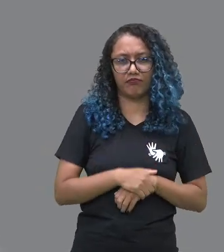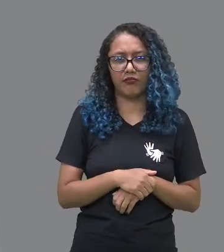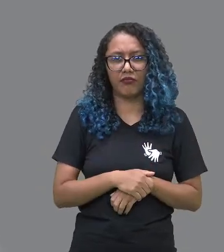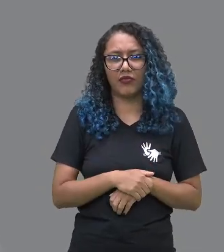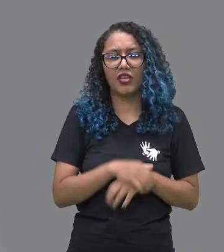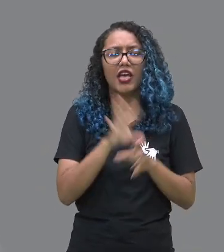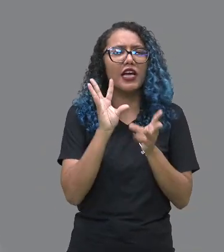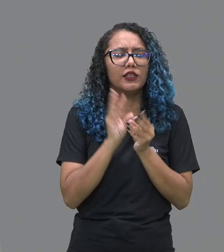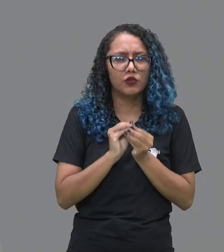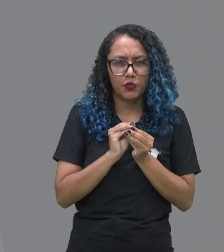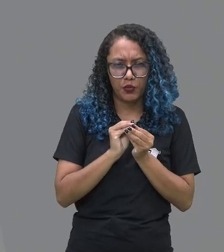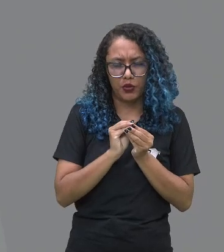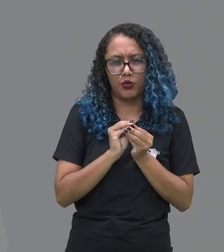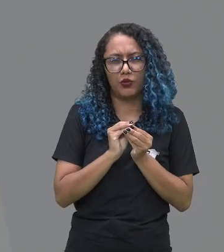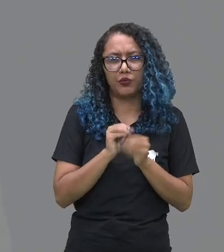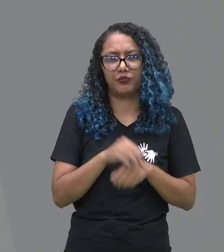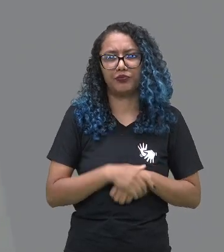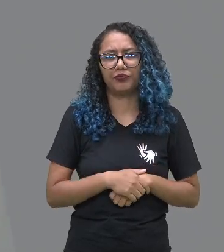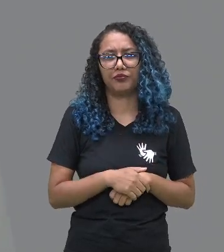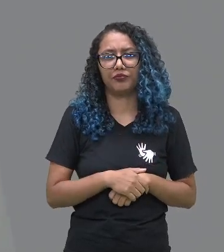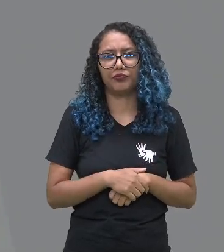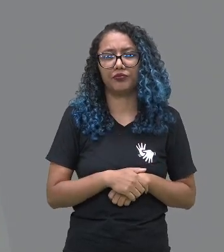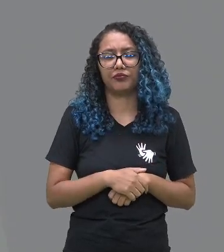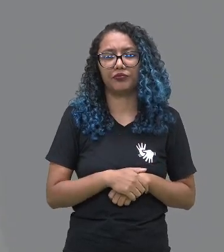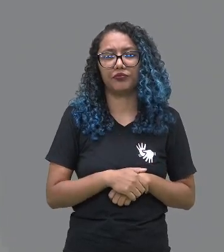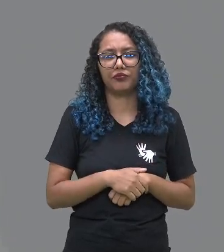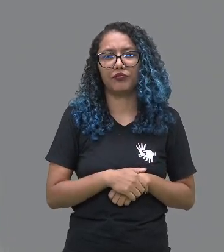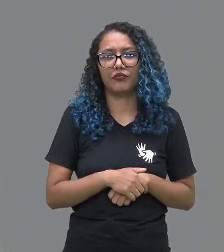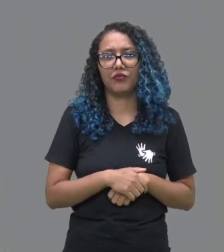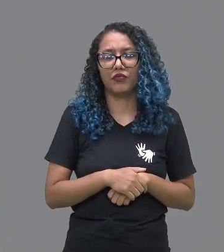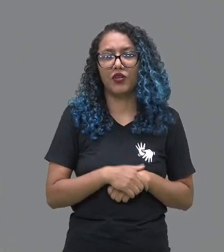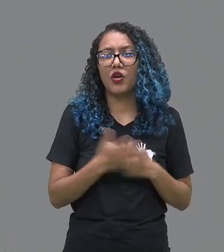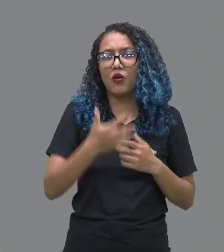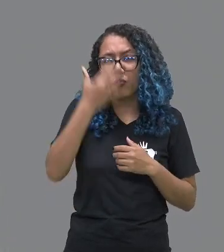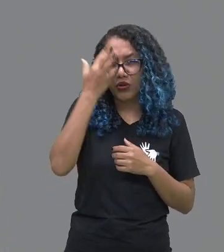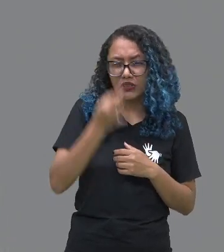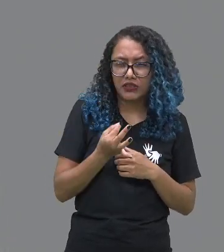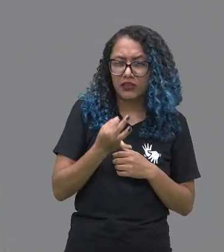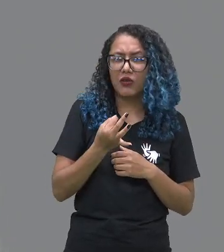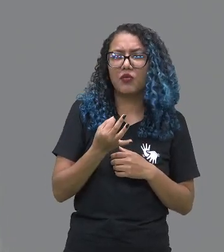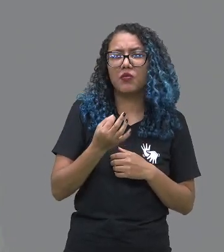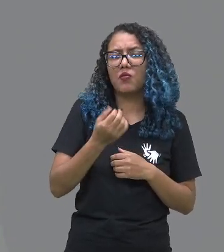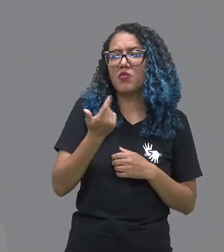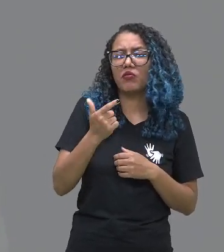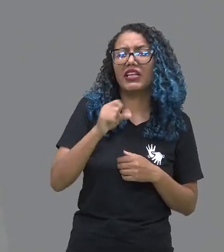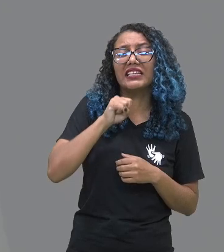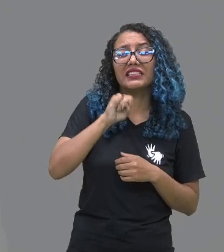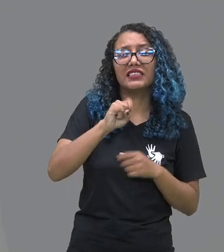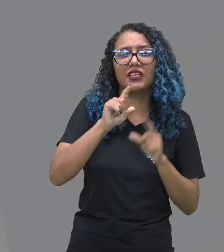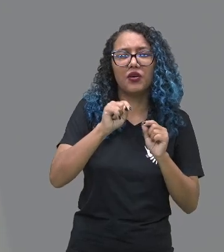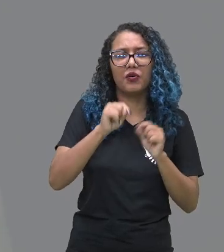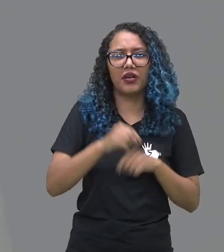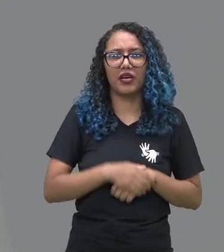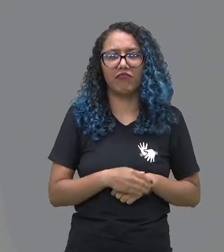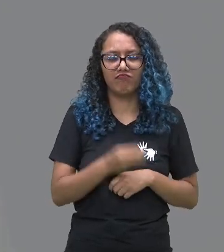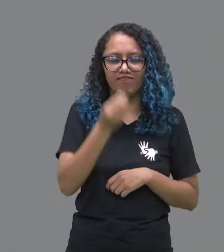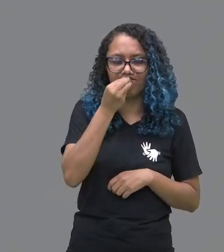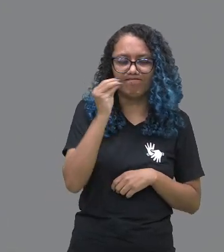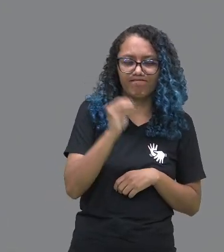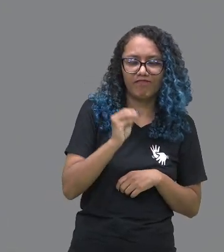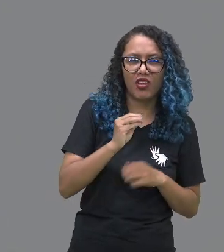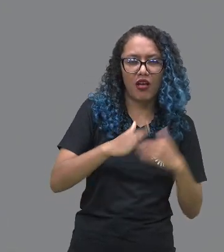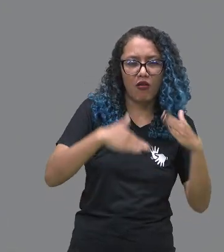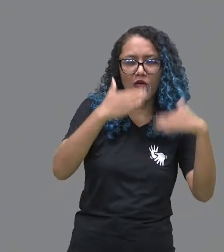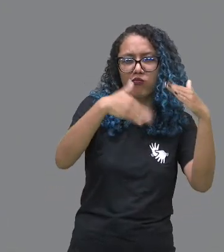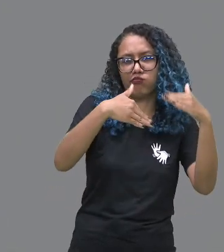síntese. Não se compreende, por isso, se desprezarmos inteiramente aquela evolução,